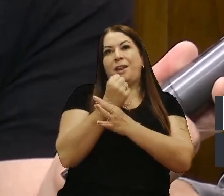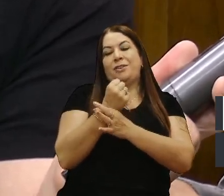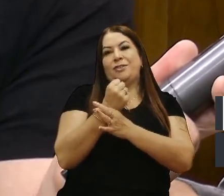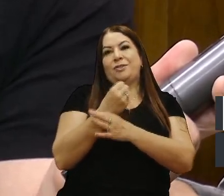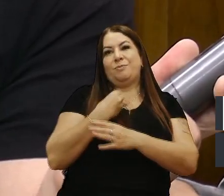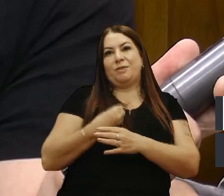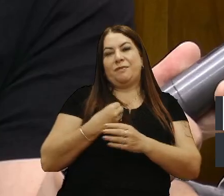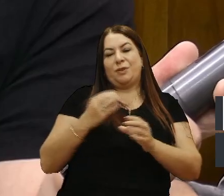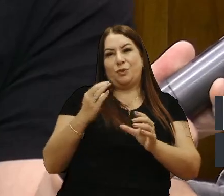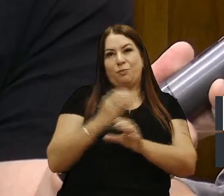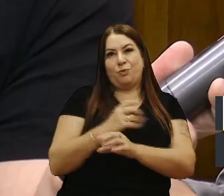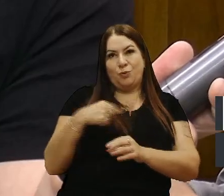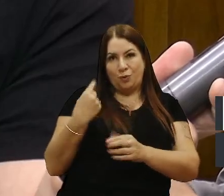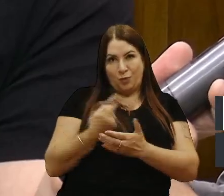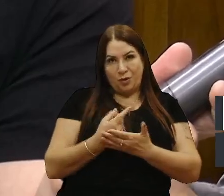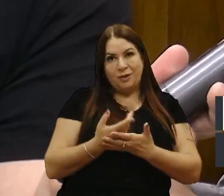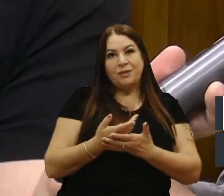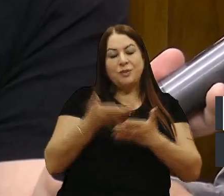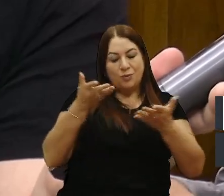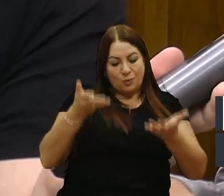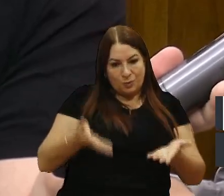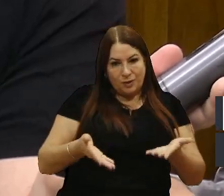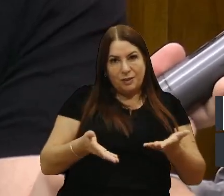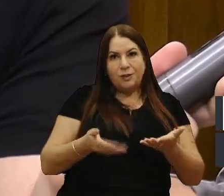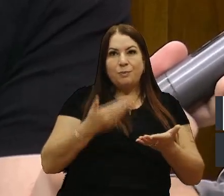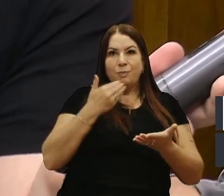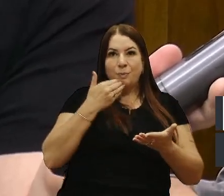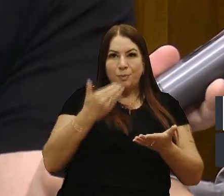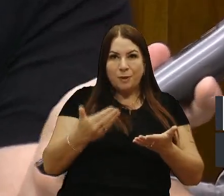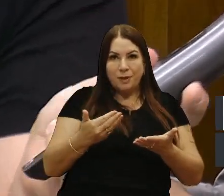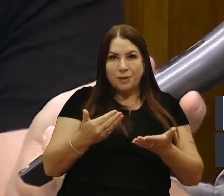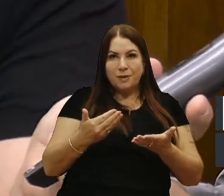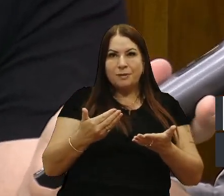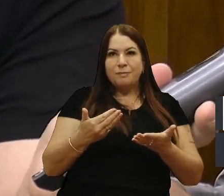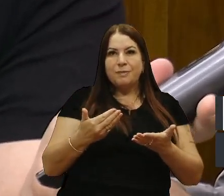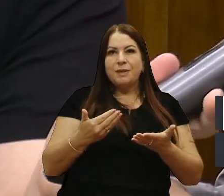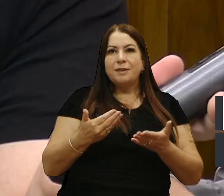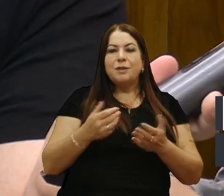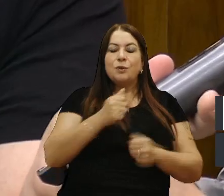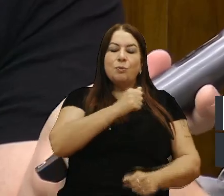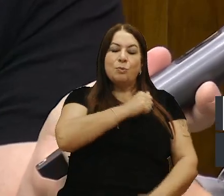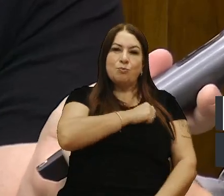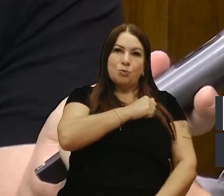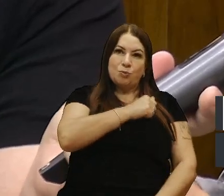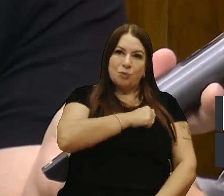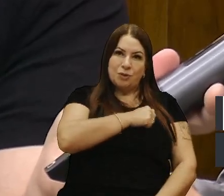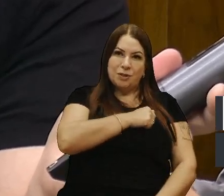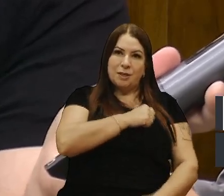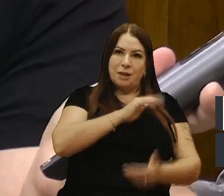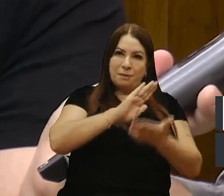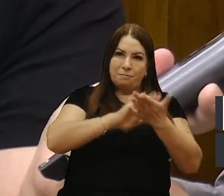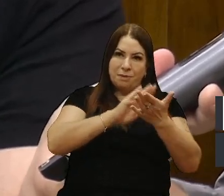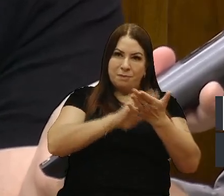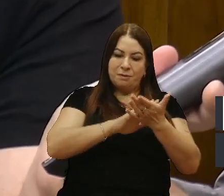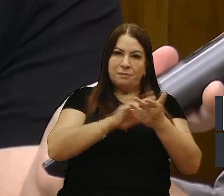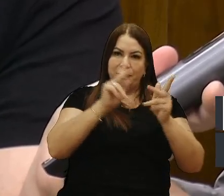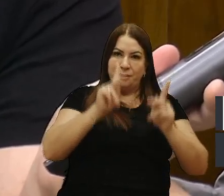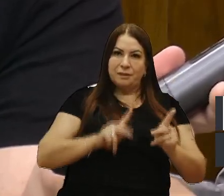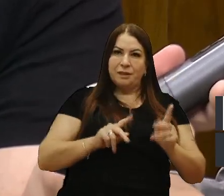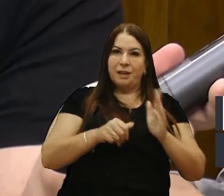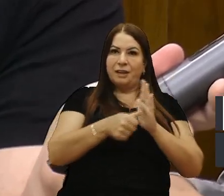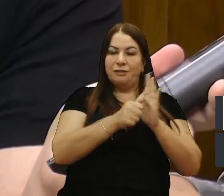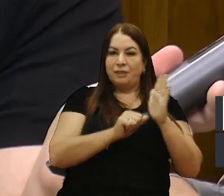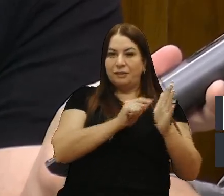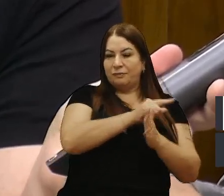uma vida plena nossa. Então, hoje, eu peço com muita humildade que as palmas vão para as pessoas com síndrome de